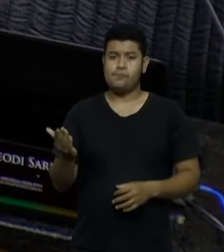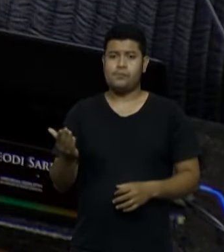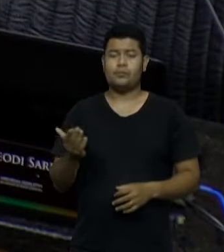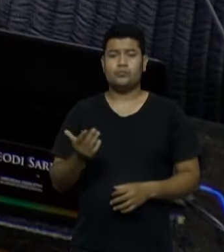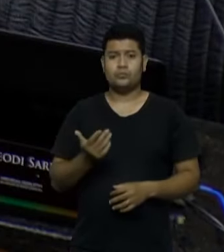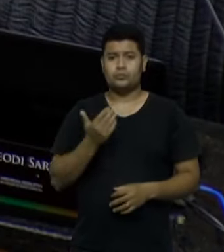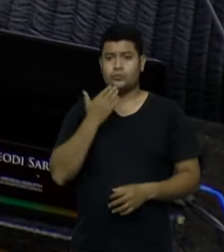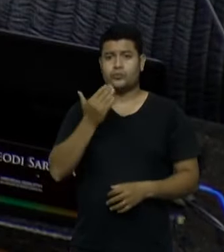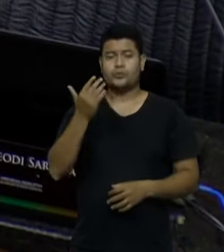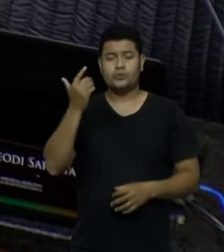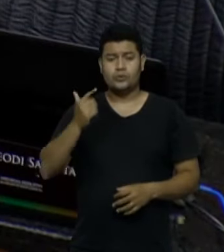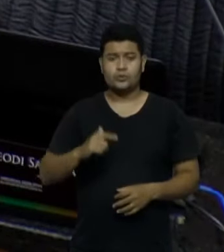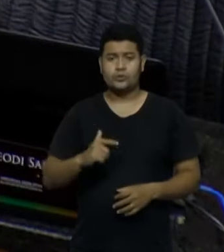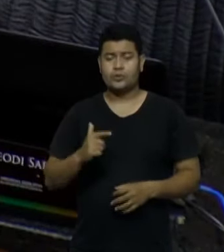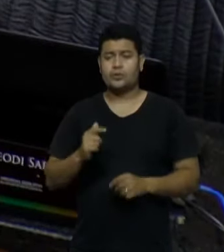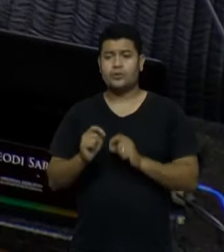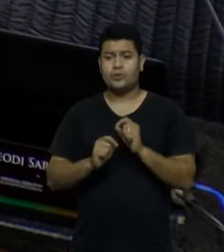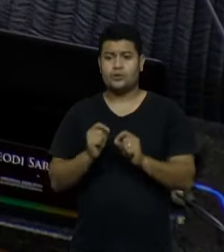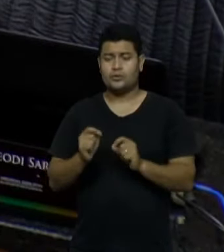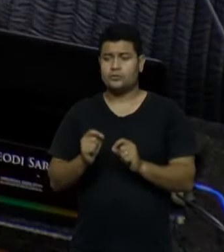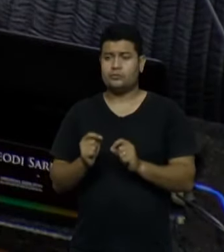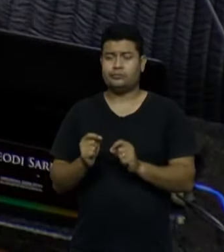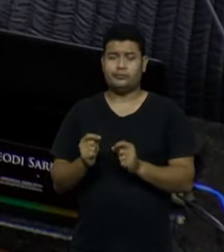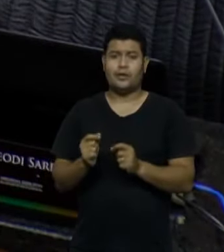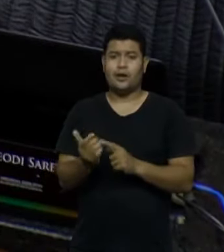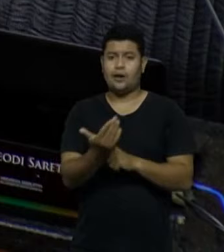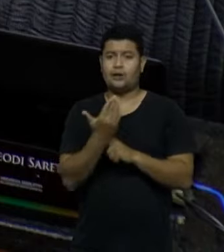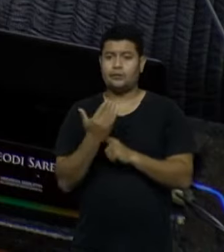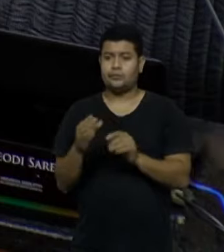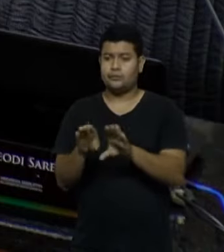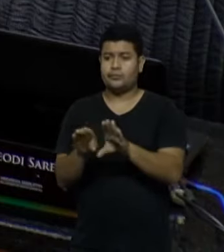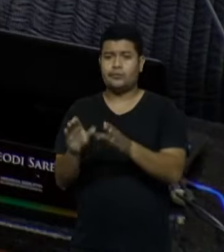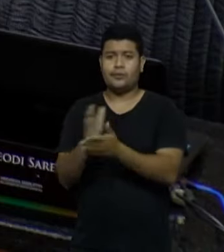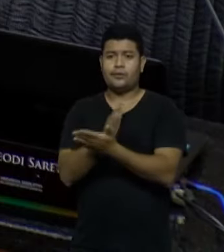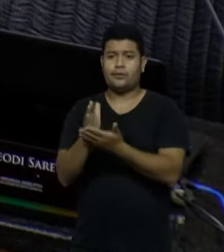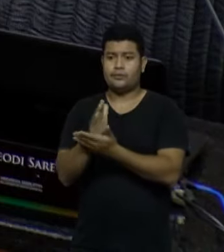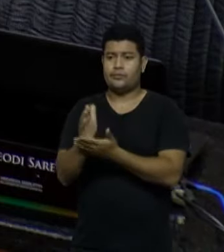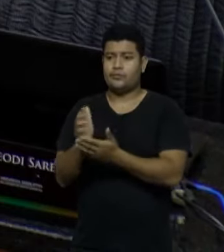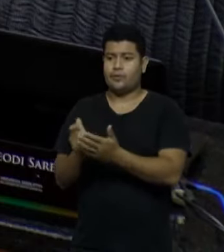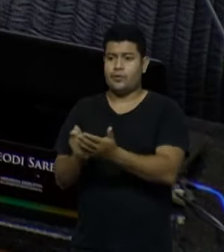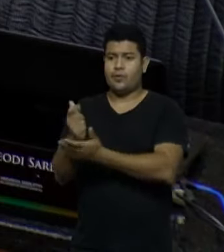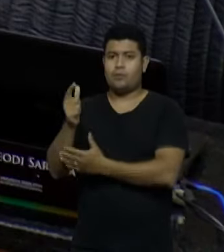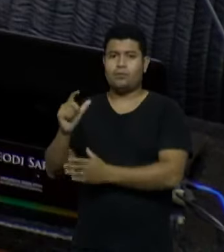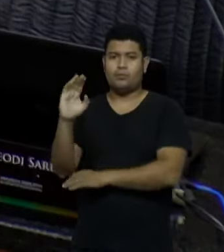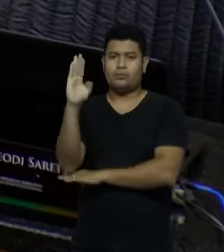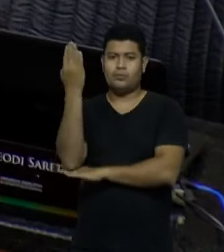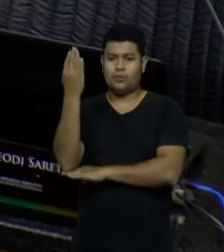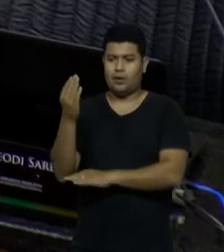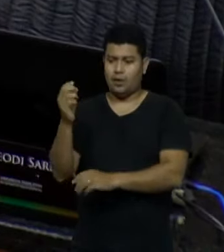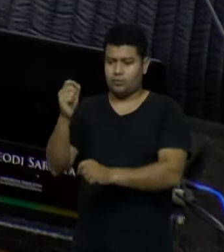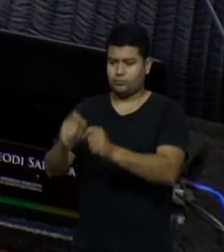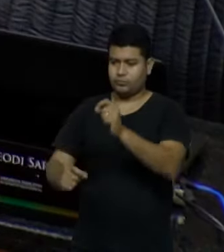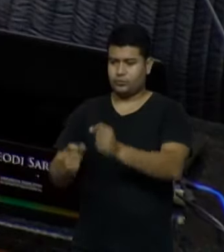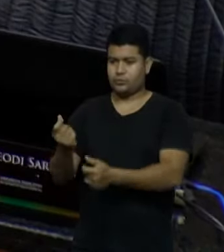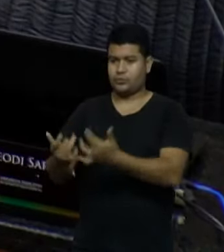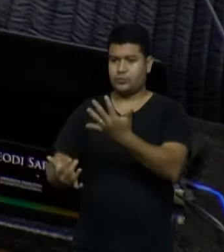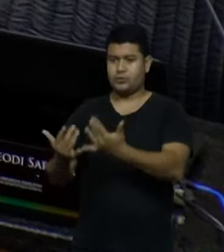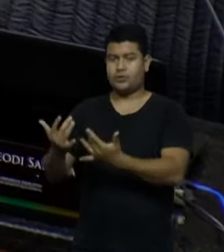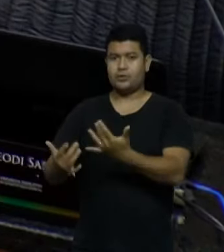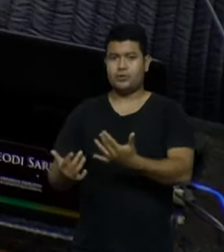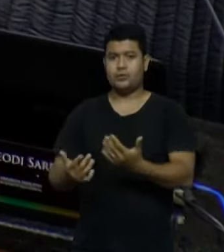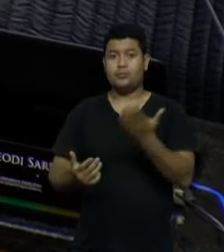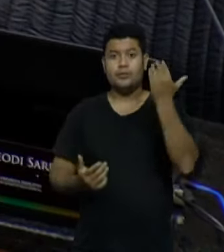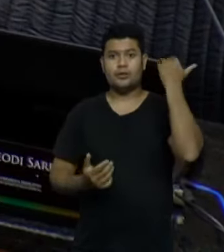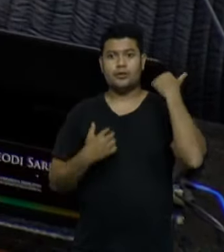para o fogão a lenha. Antigamente, nós vimos as pessoas, aos finais de semana, assando uma carninha, confraternizando com a família, tendo aquele momento